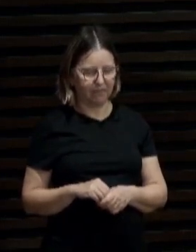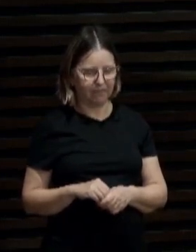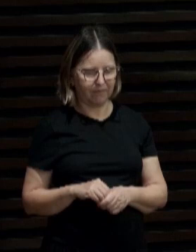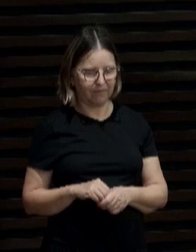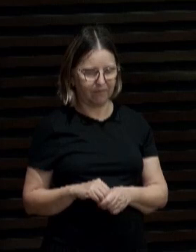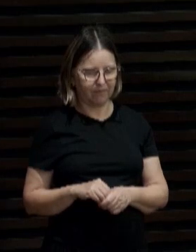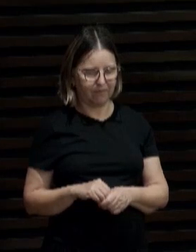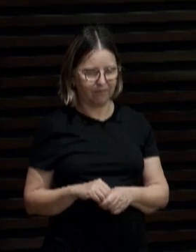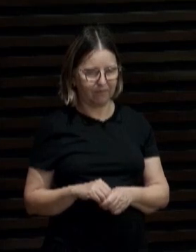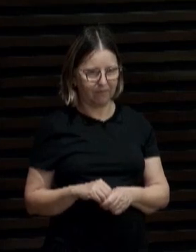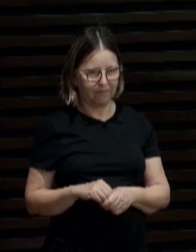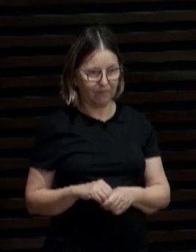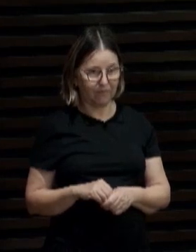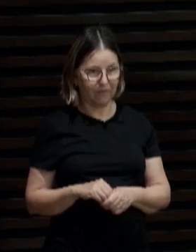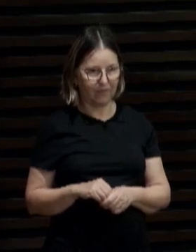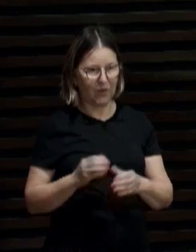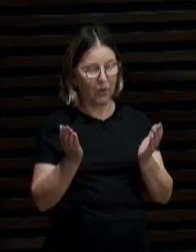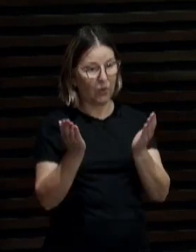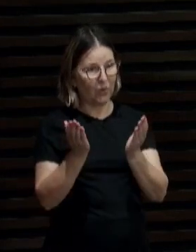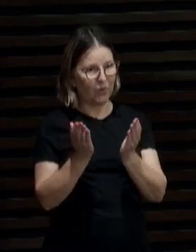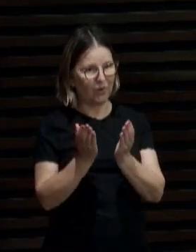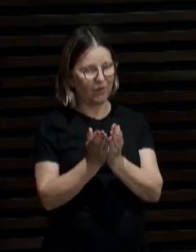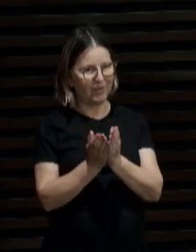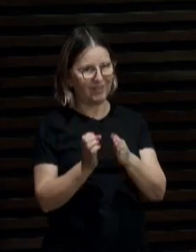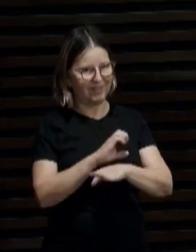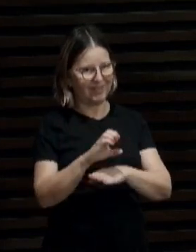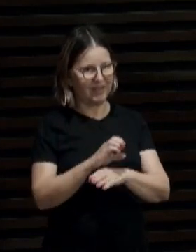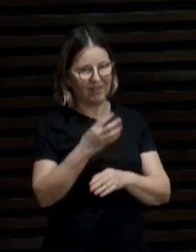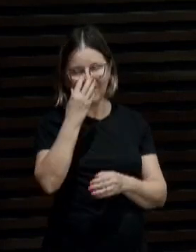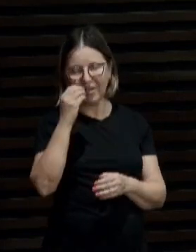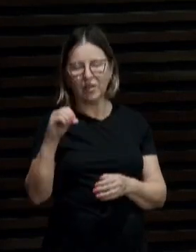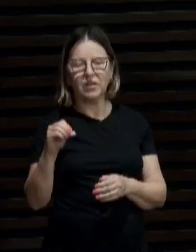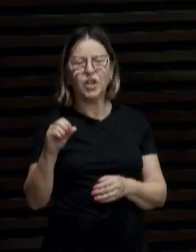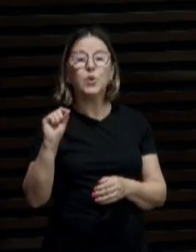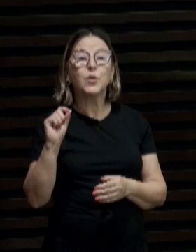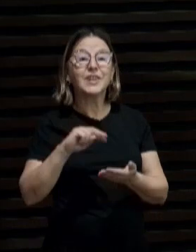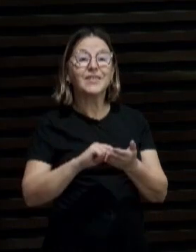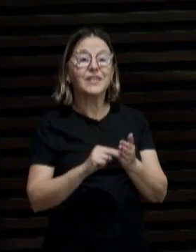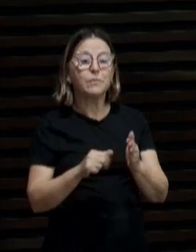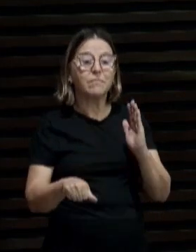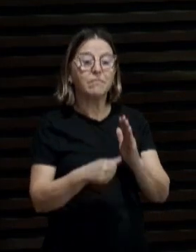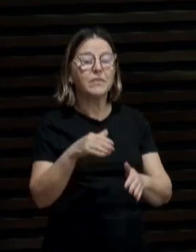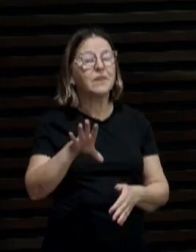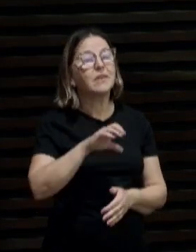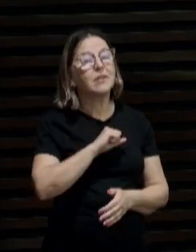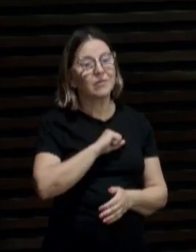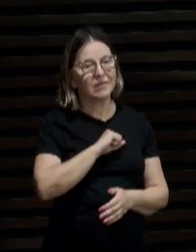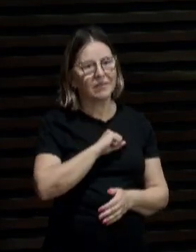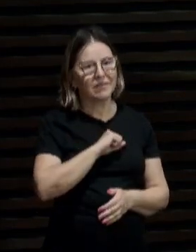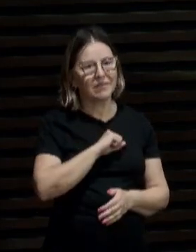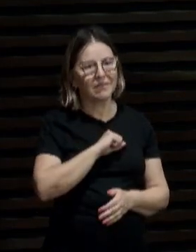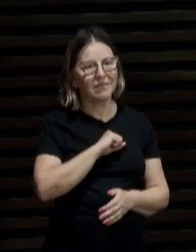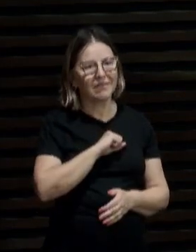Eles é que fizeram isso. Eles é que abandonaram, né? O que é esse primeiro amor que o texto está dizendo, meu irmão? É